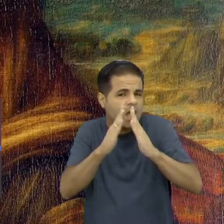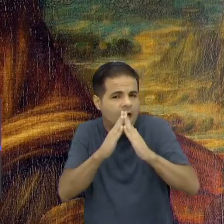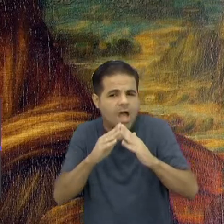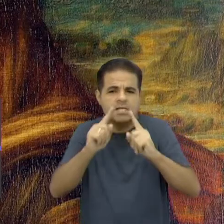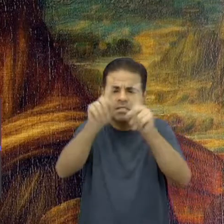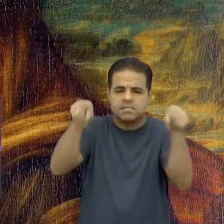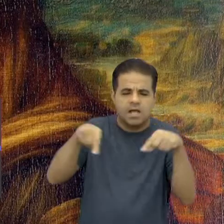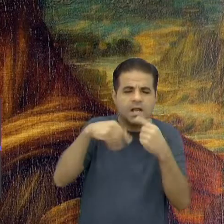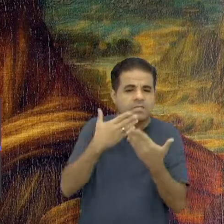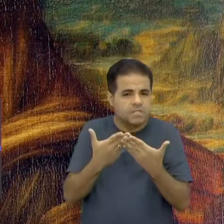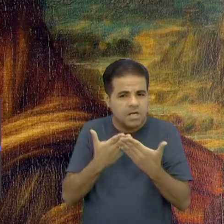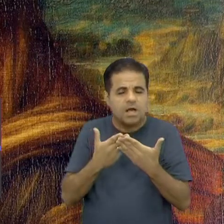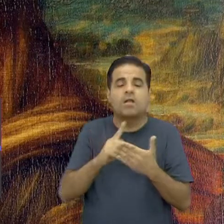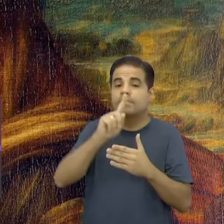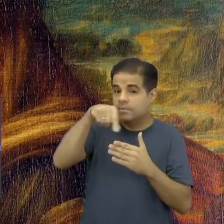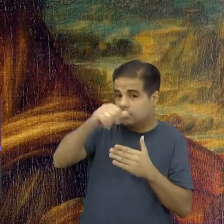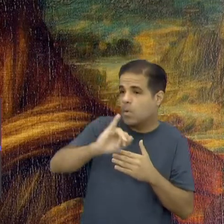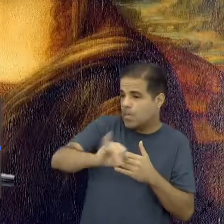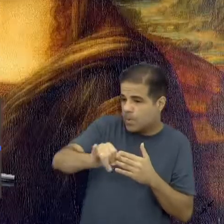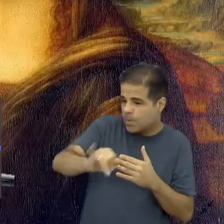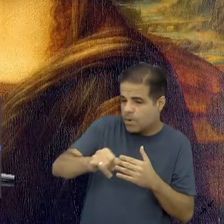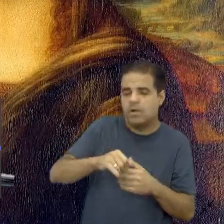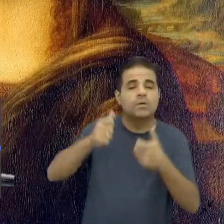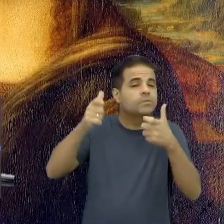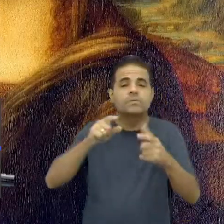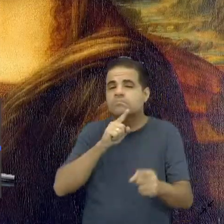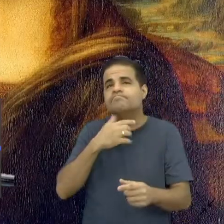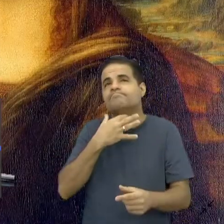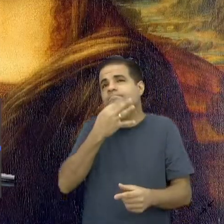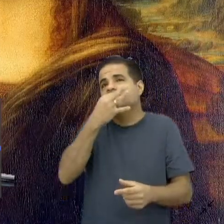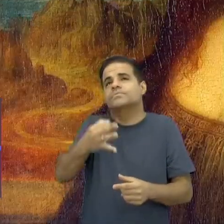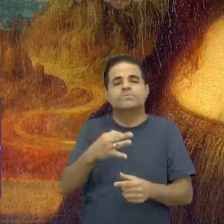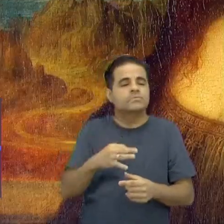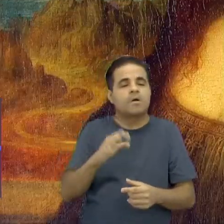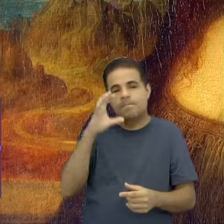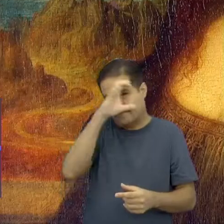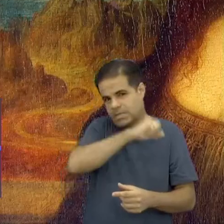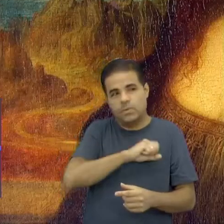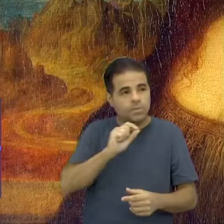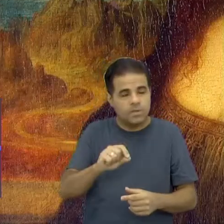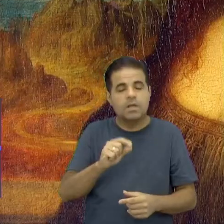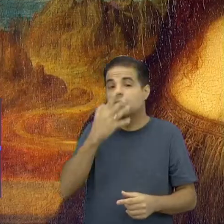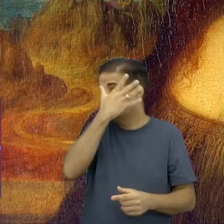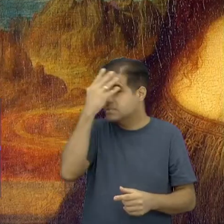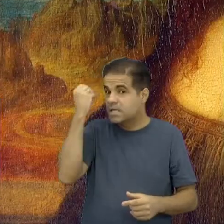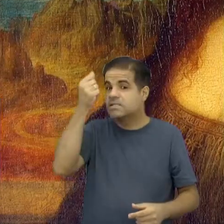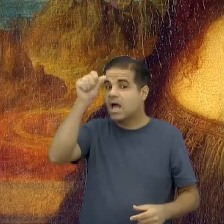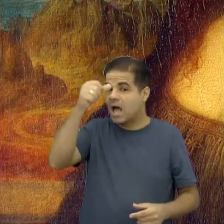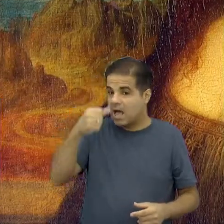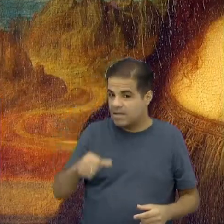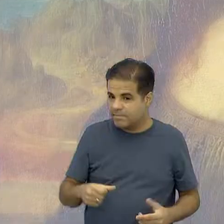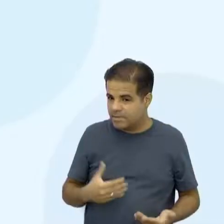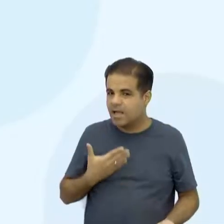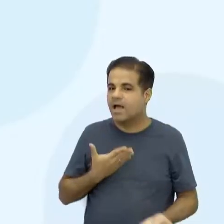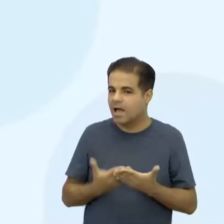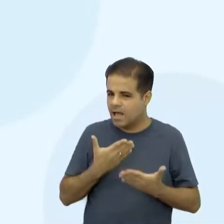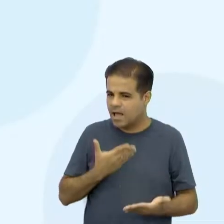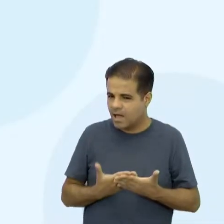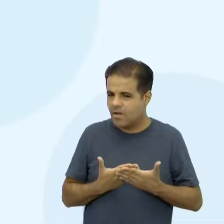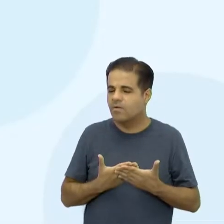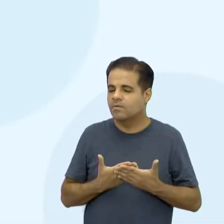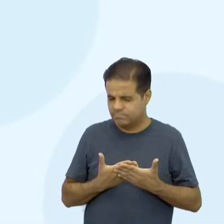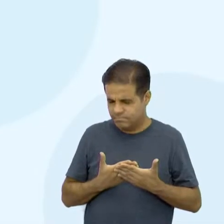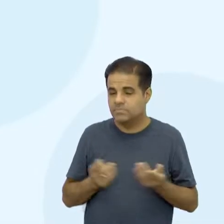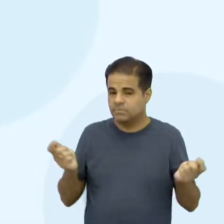sala de aula depois para vocês contarem o que vocês acharam. Exatamente. Pessoal, não esqueçam de avaliar nossa aula, tá aí na tela para vocês, né, para que a gente